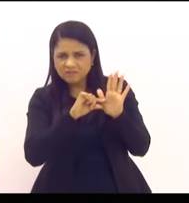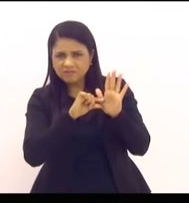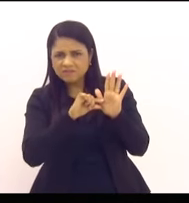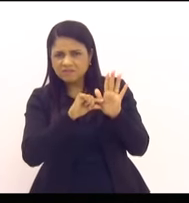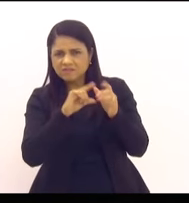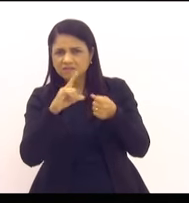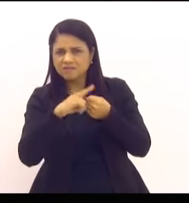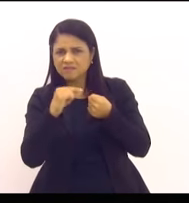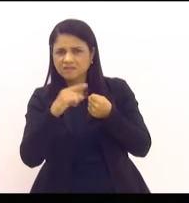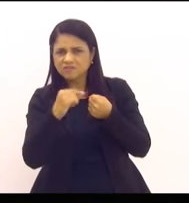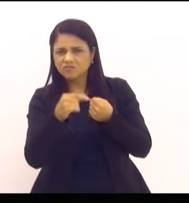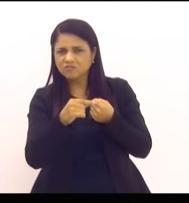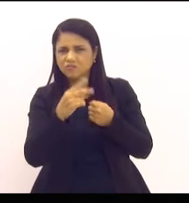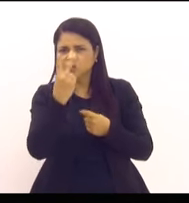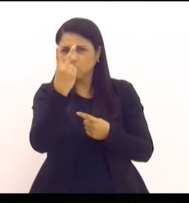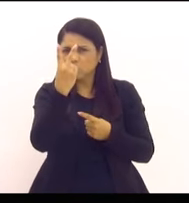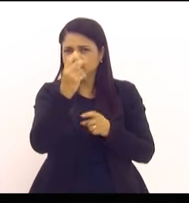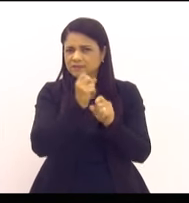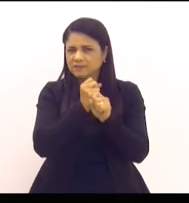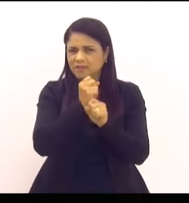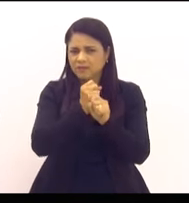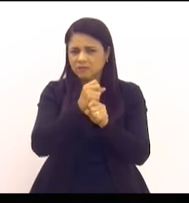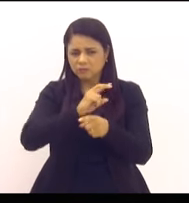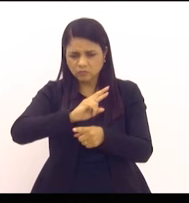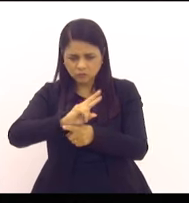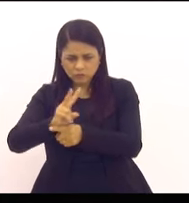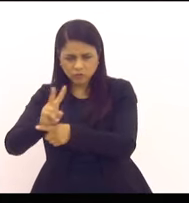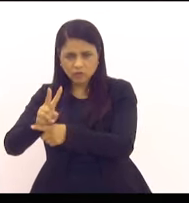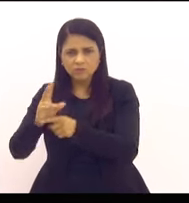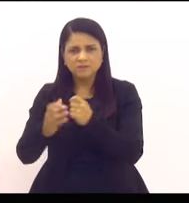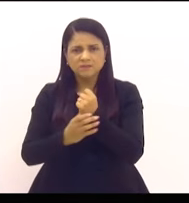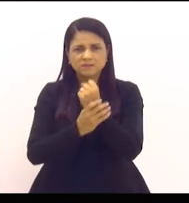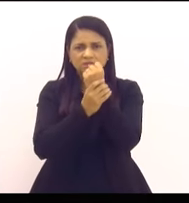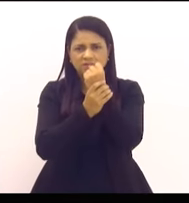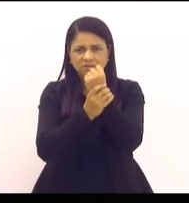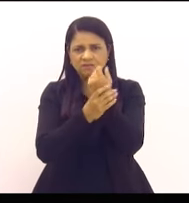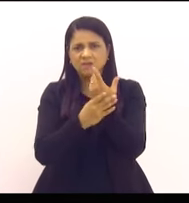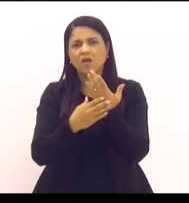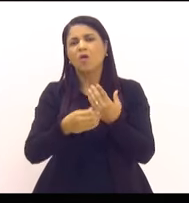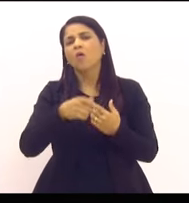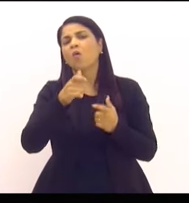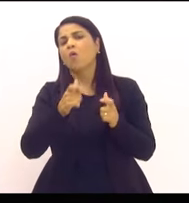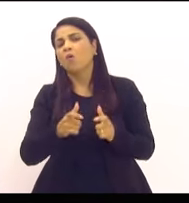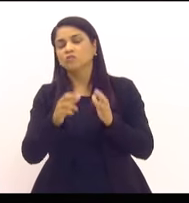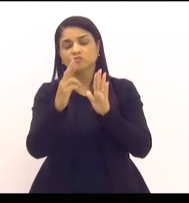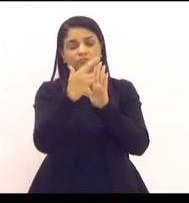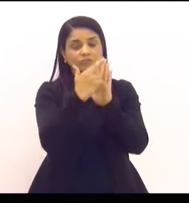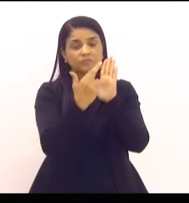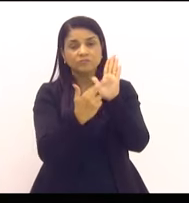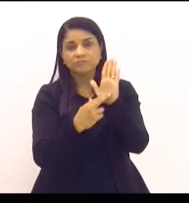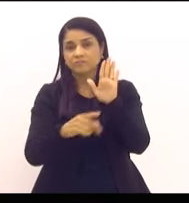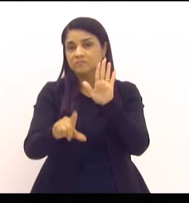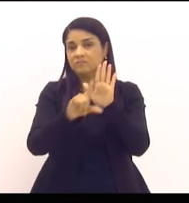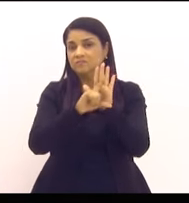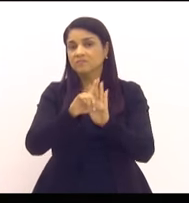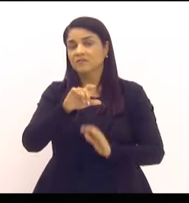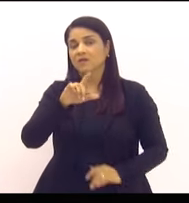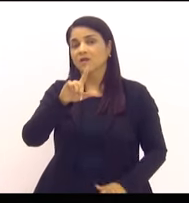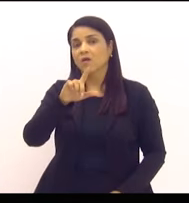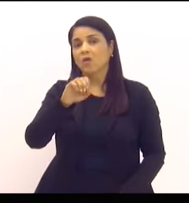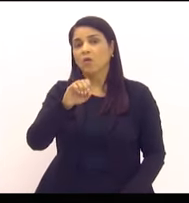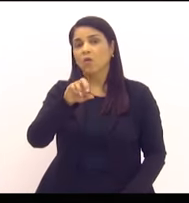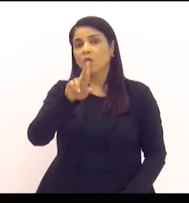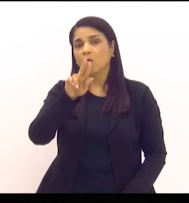2 anos? Por que essa preocupação? E onde está a regulamentação da lei orgânica que não tratou